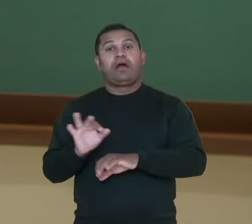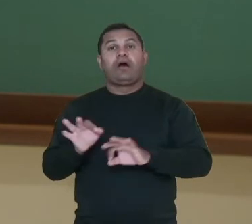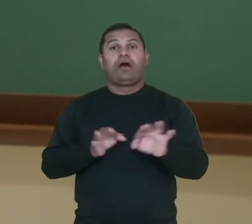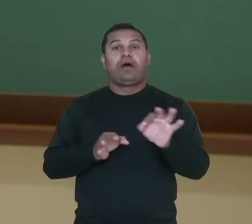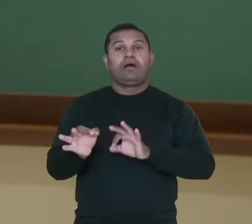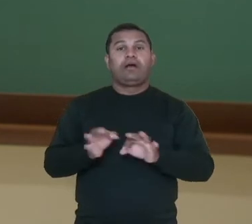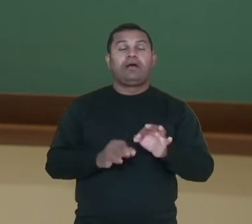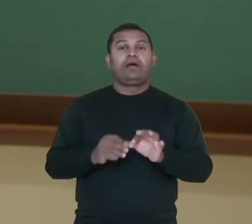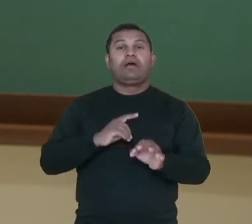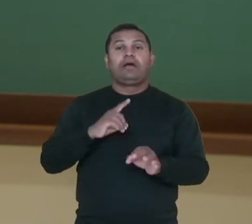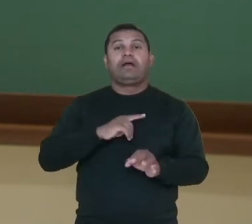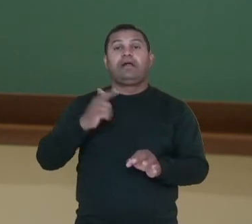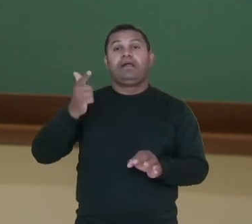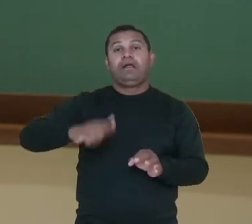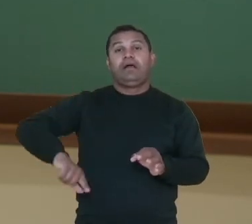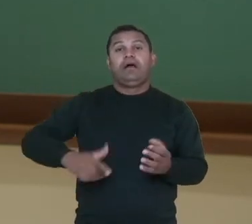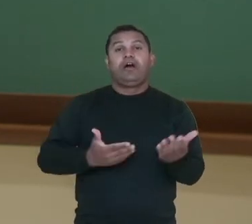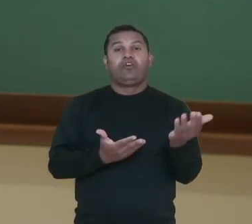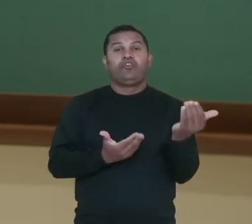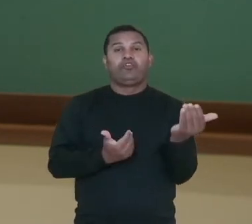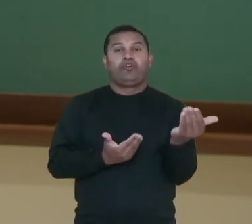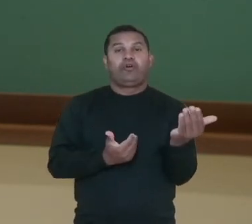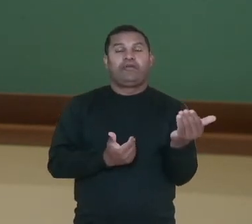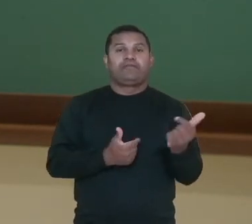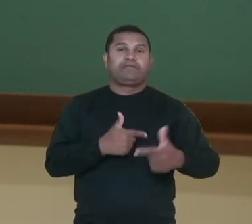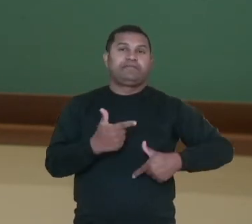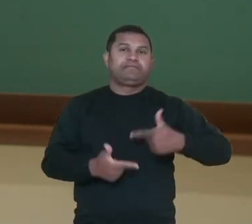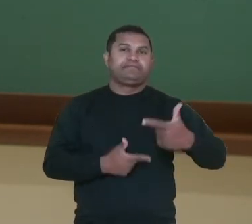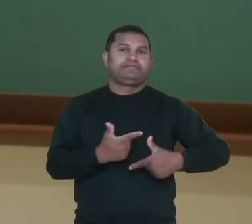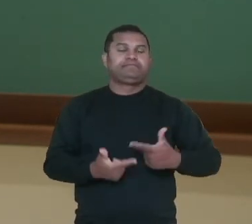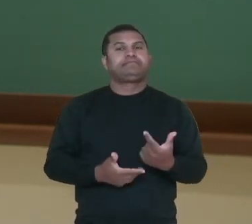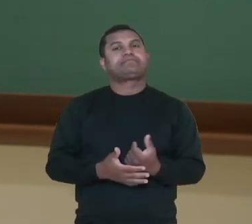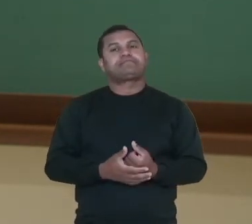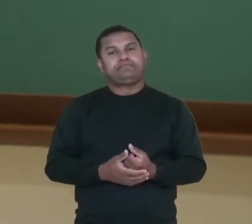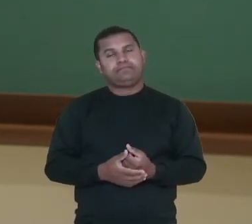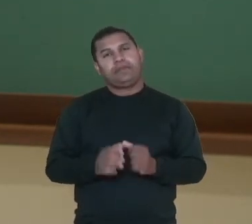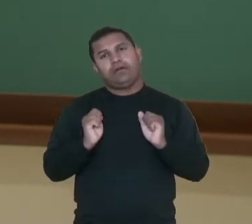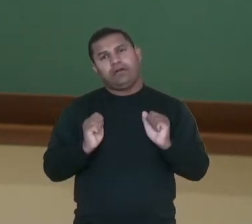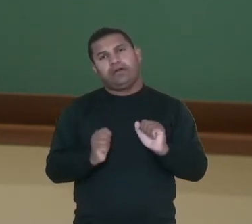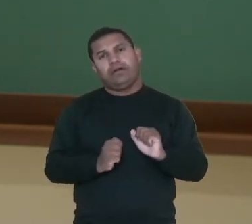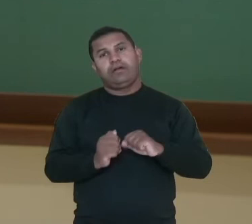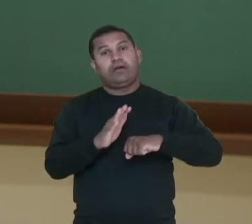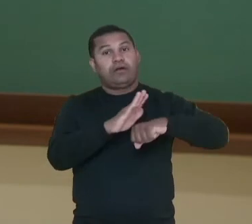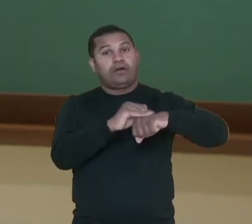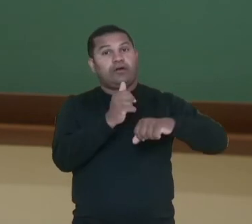imigração, pode ser por meio de mesmo incentivos para o governo,